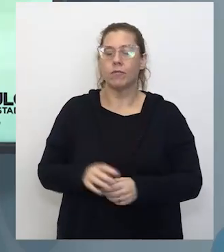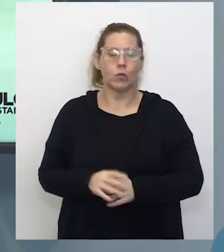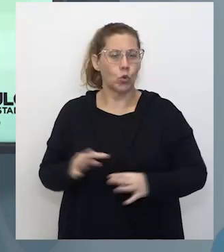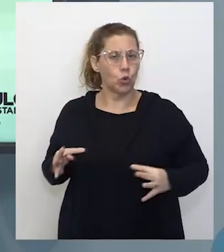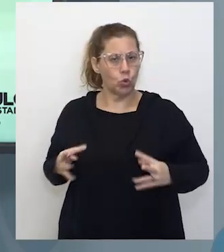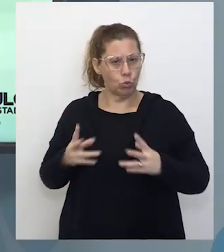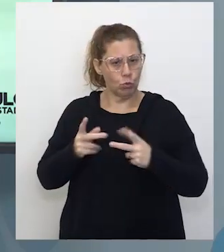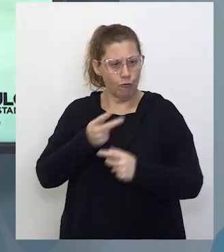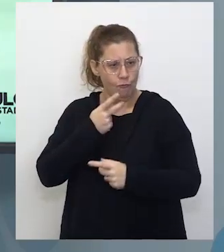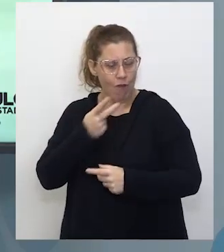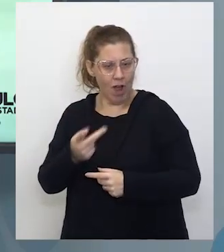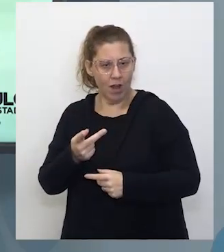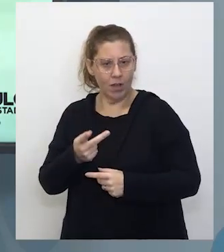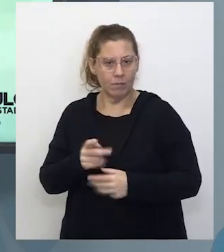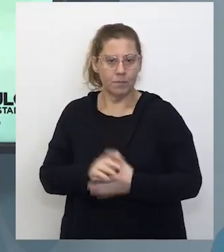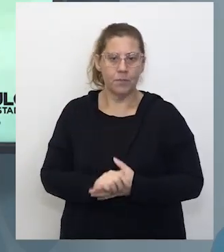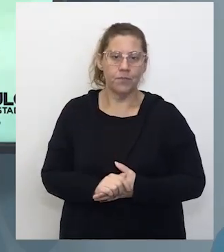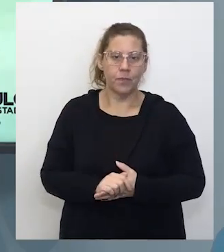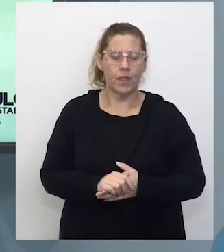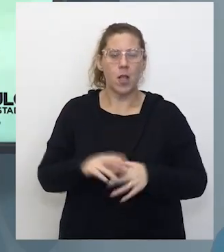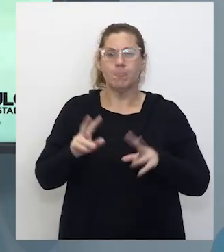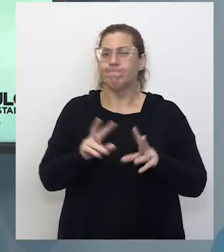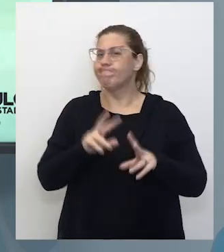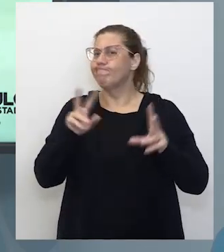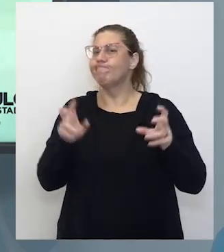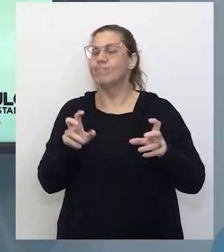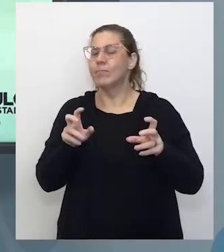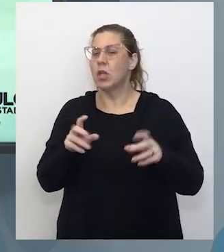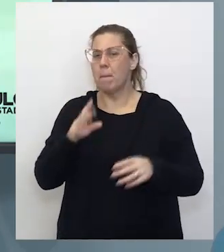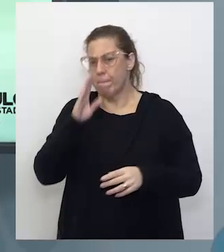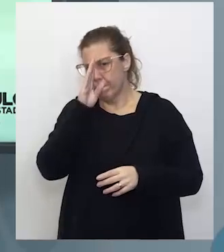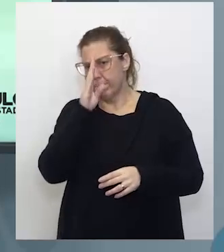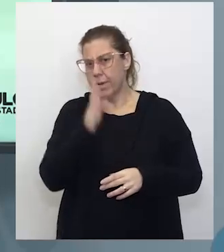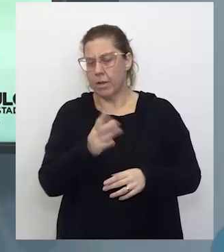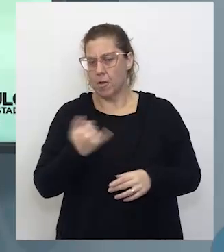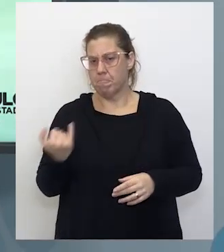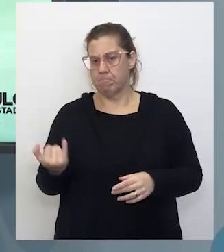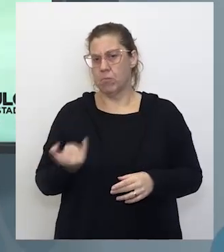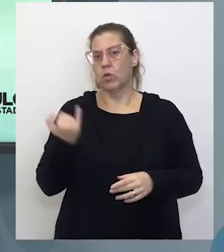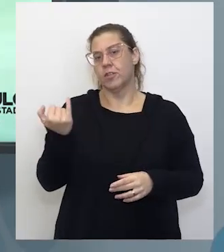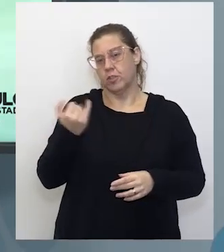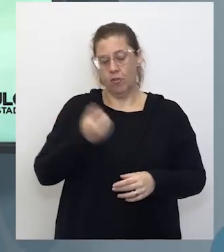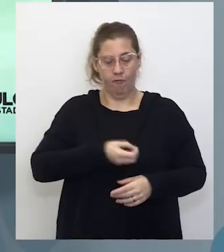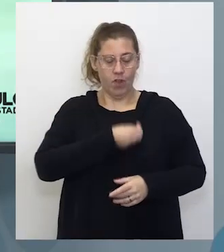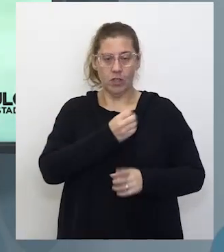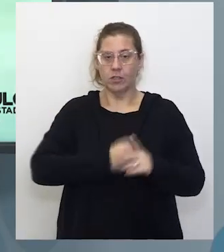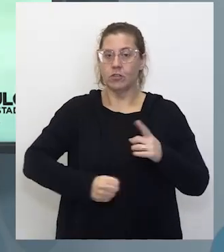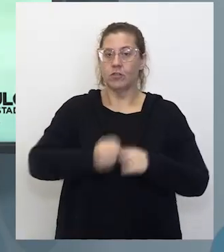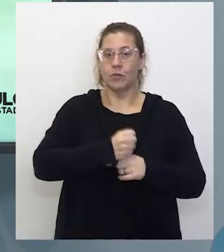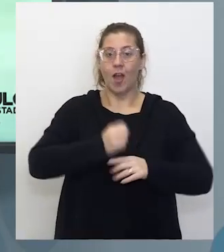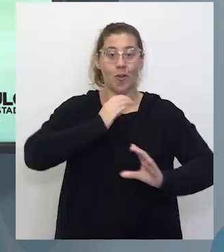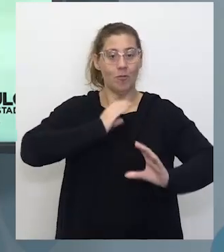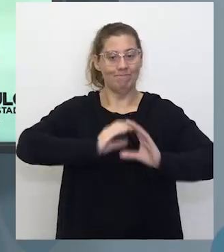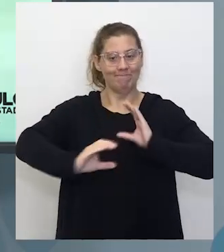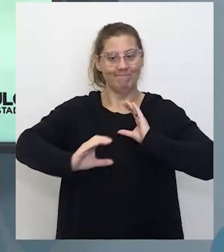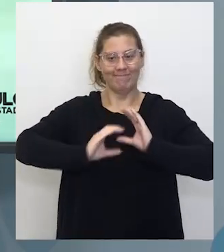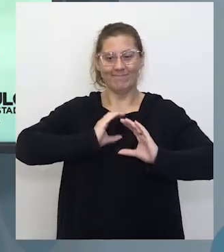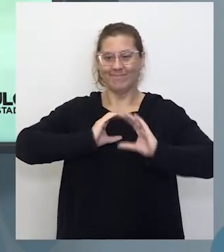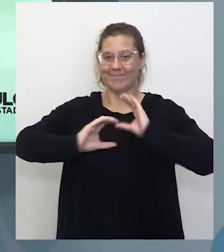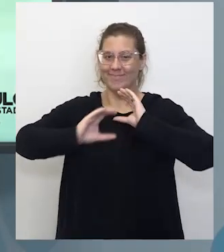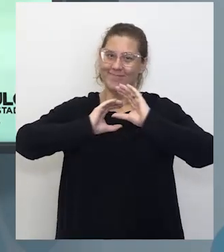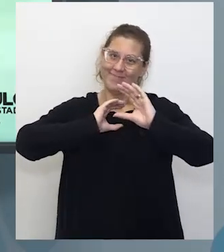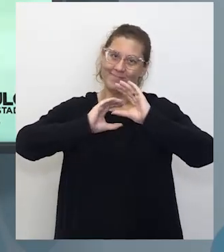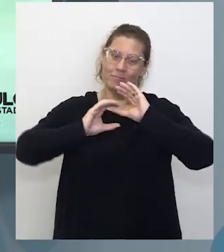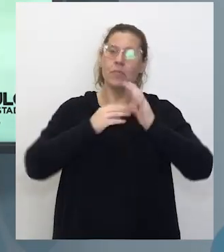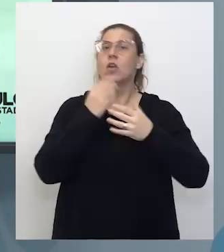do povo. É simplesmente um dos elementos fundamentais da vida em sociedade. É a nossa comunicação.